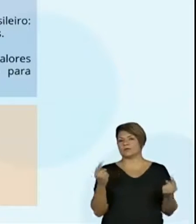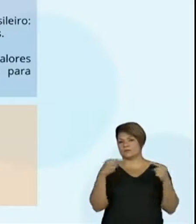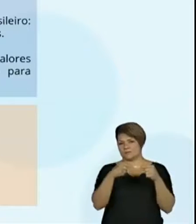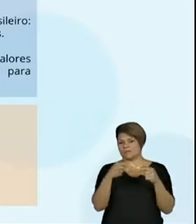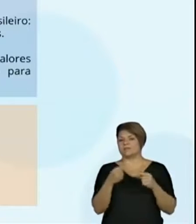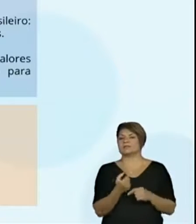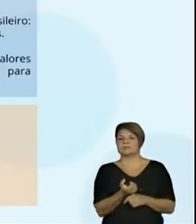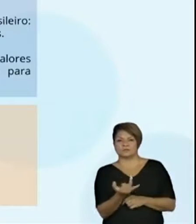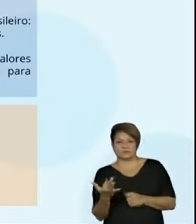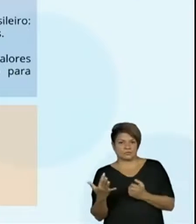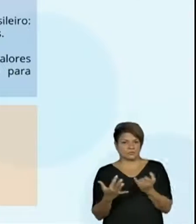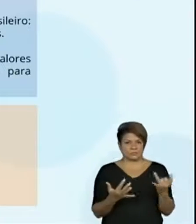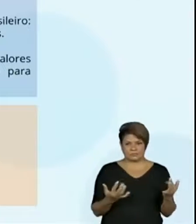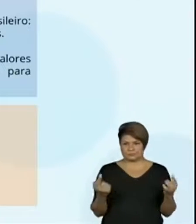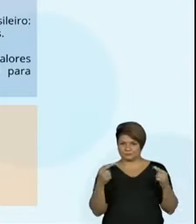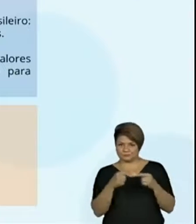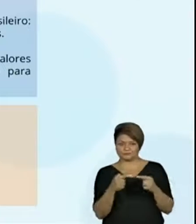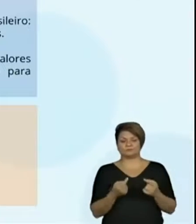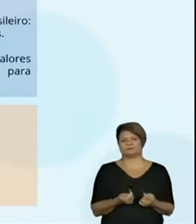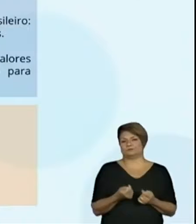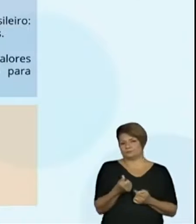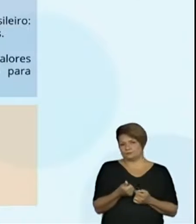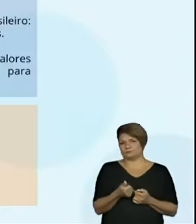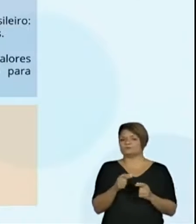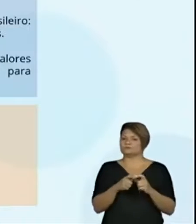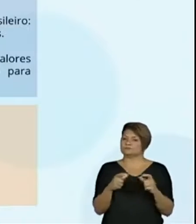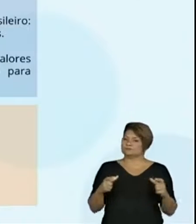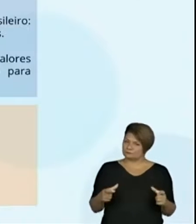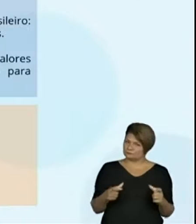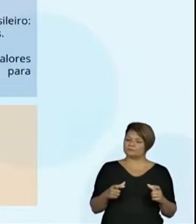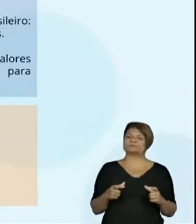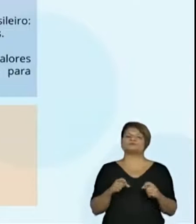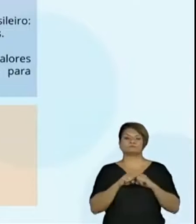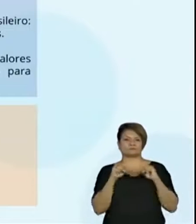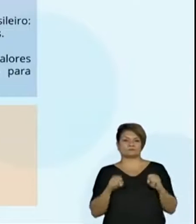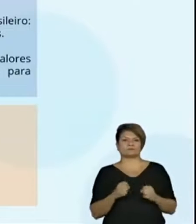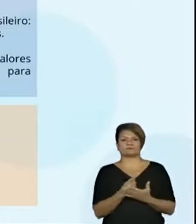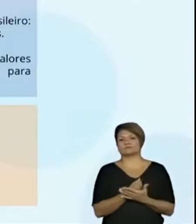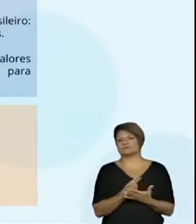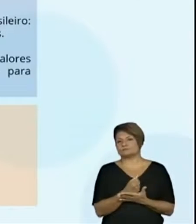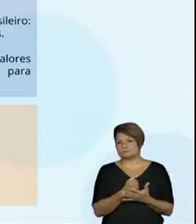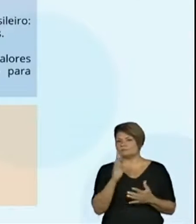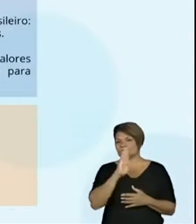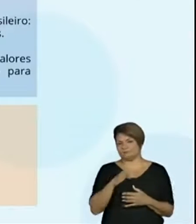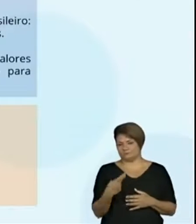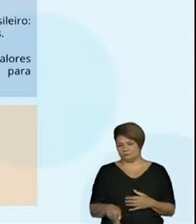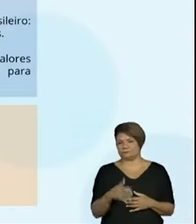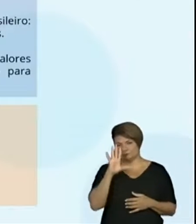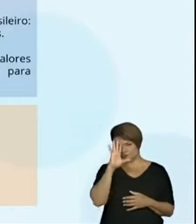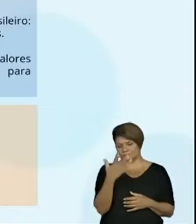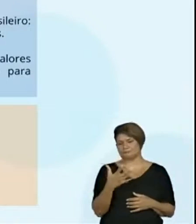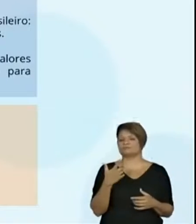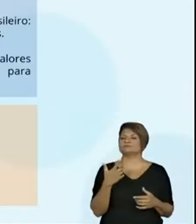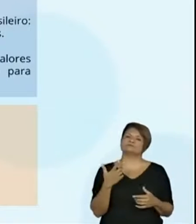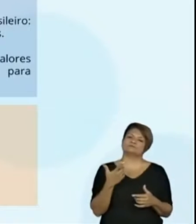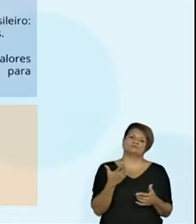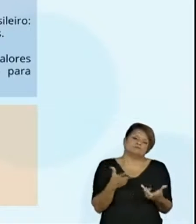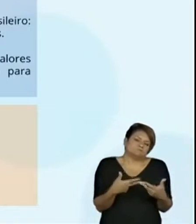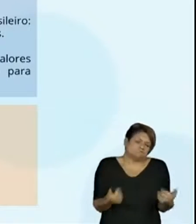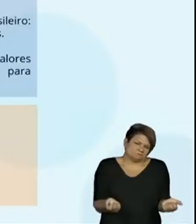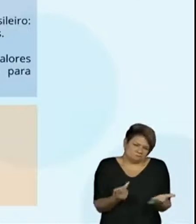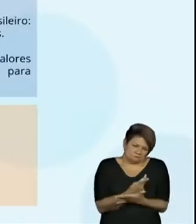valores entre moedas e cédulas do sistema monetário brasileiro para resolver situações cotidianas. Olha